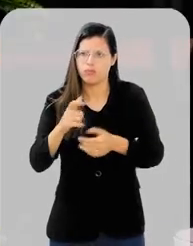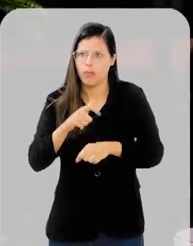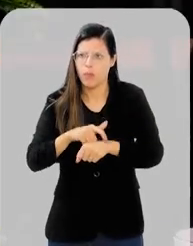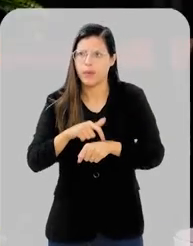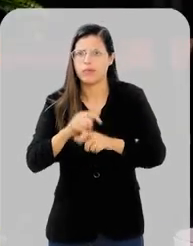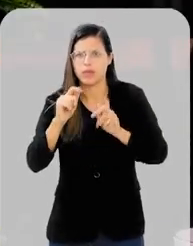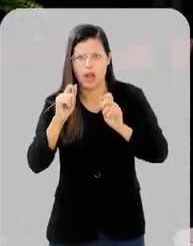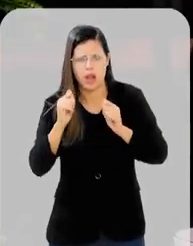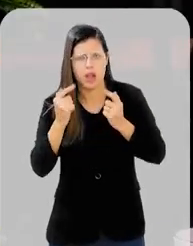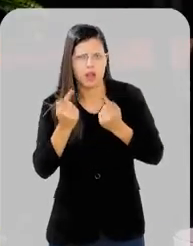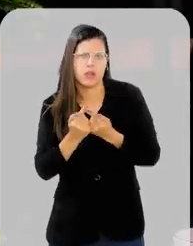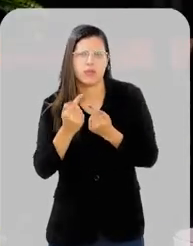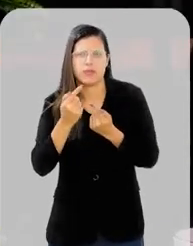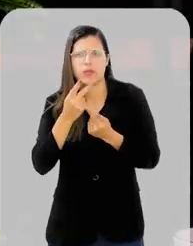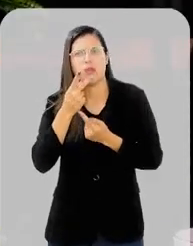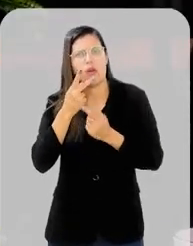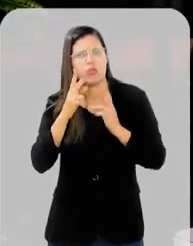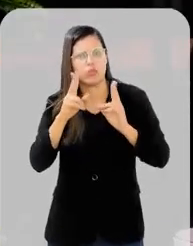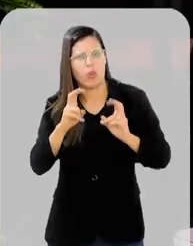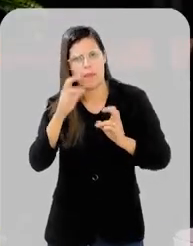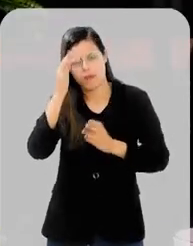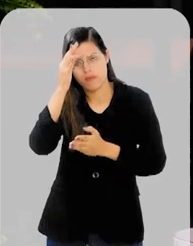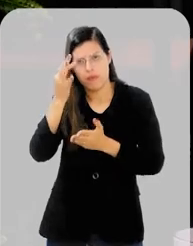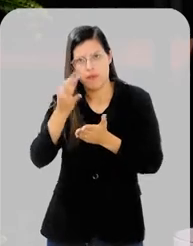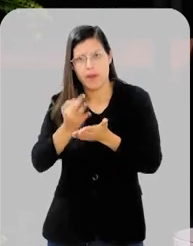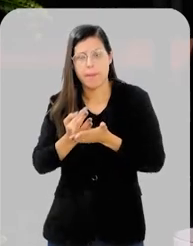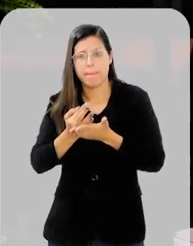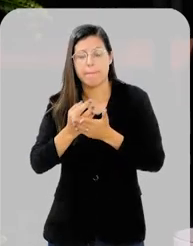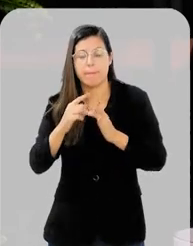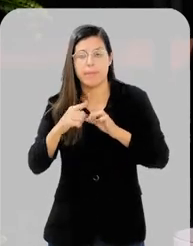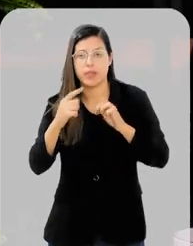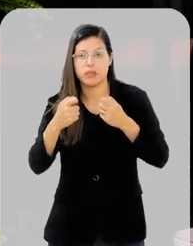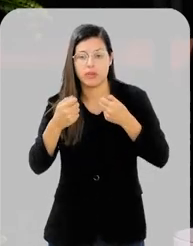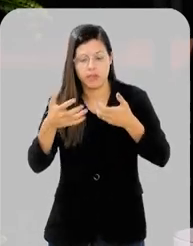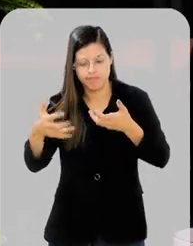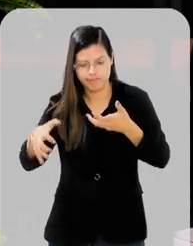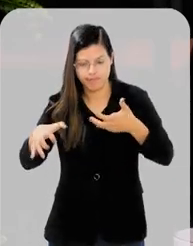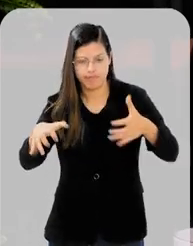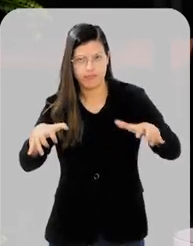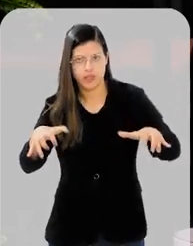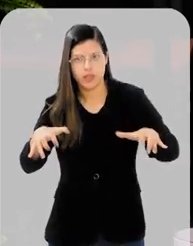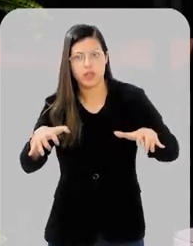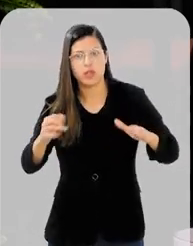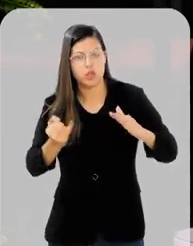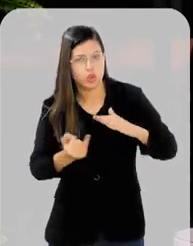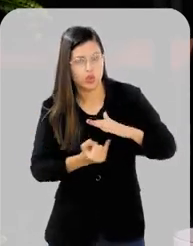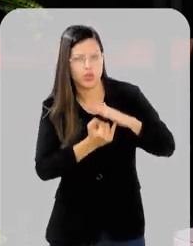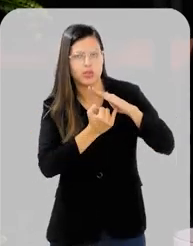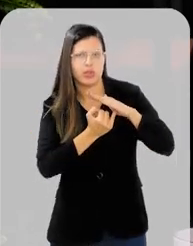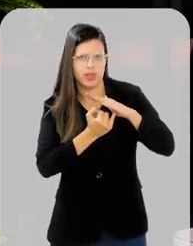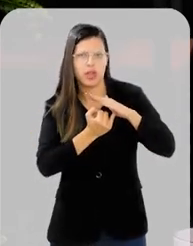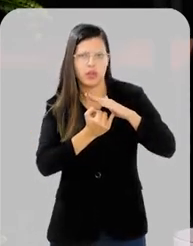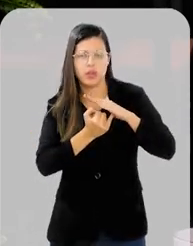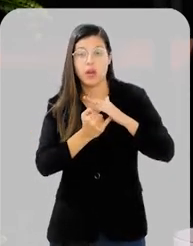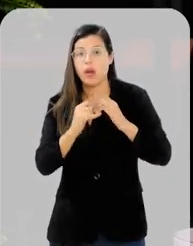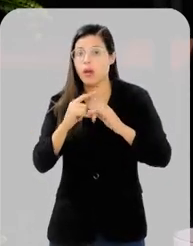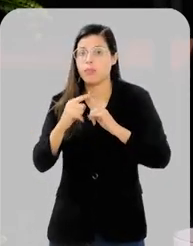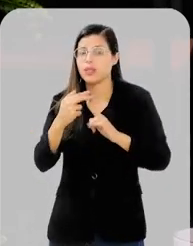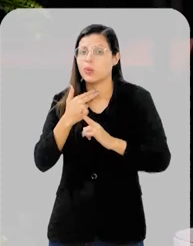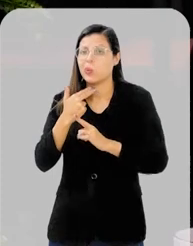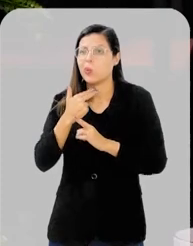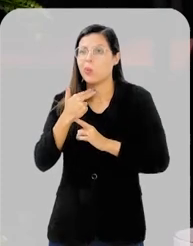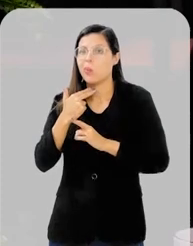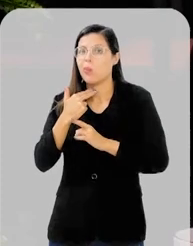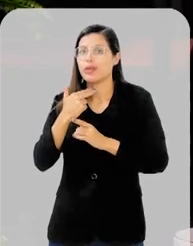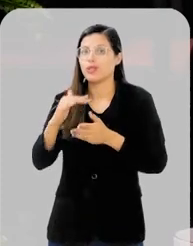momentos específicos na na Assembleia mas há de se separar as coisas isso eu falo de maneira institucional Agora eu não posso separar